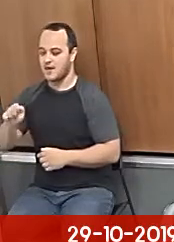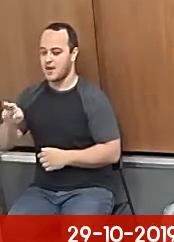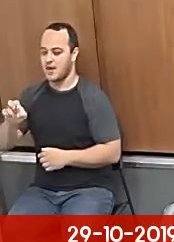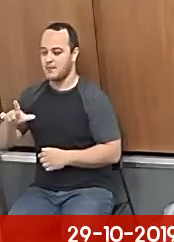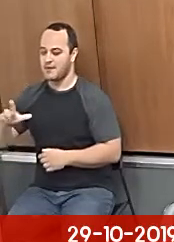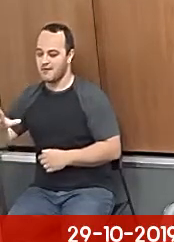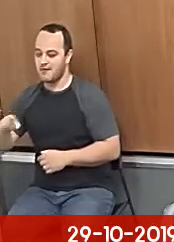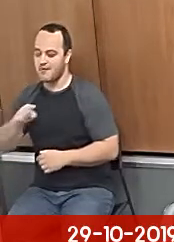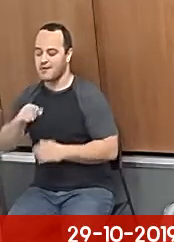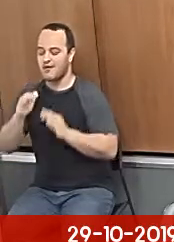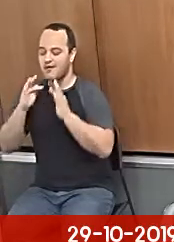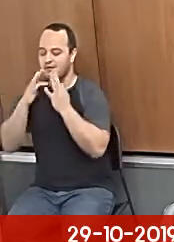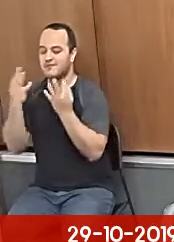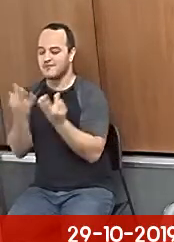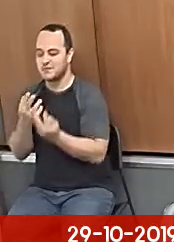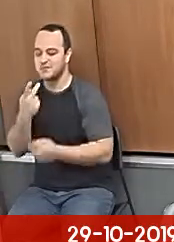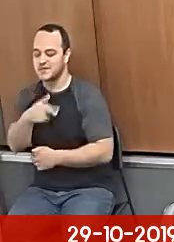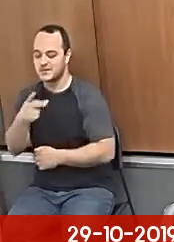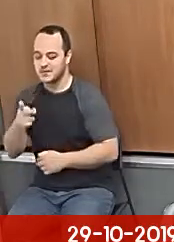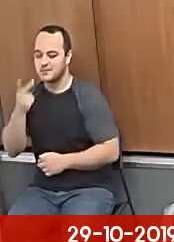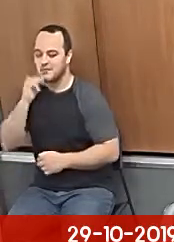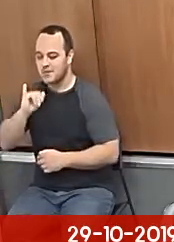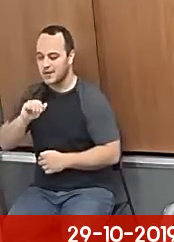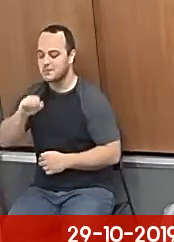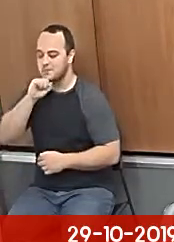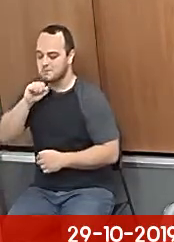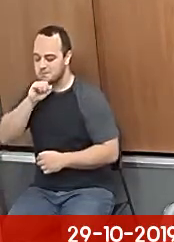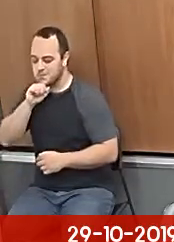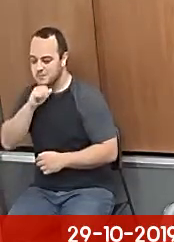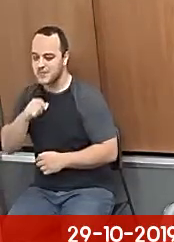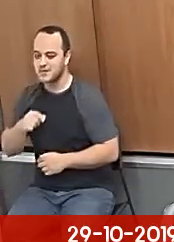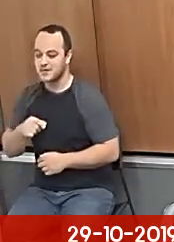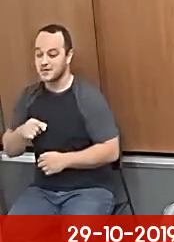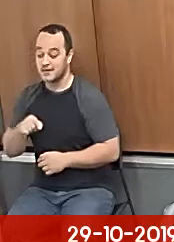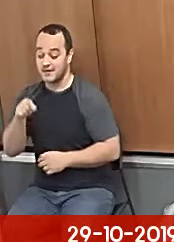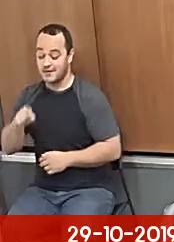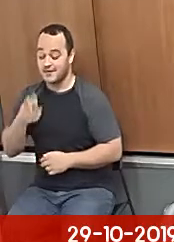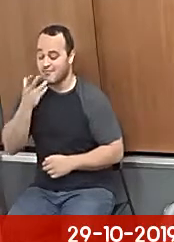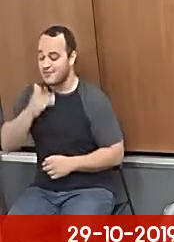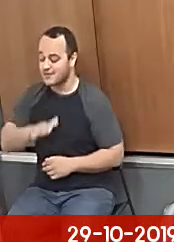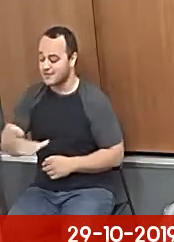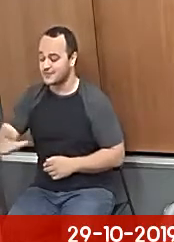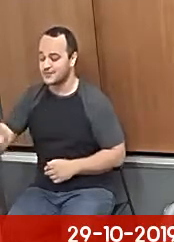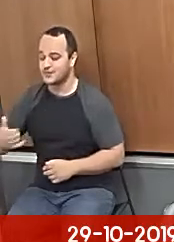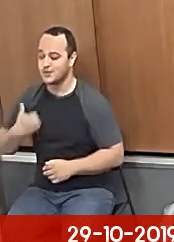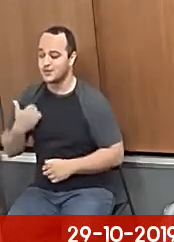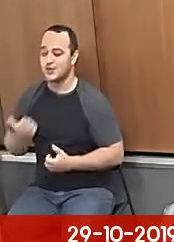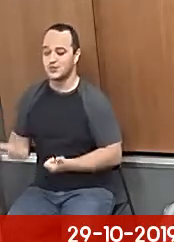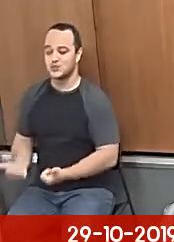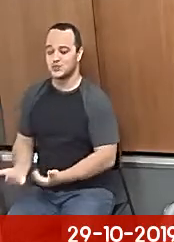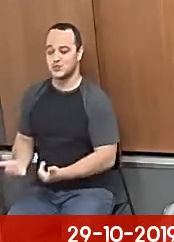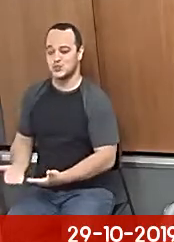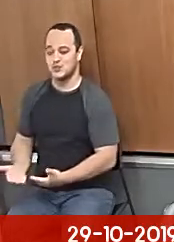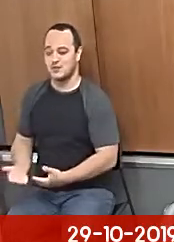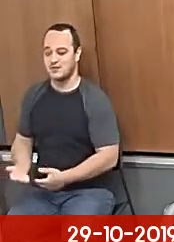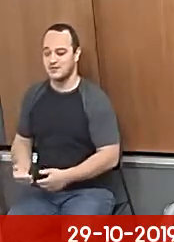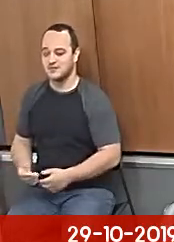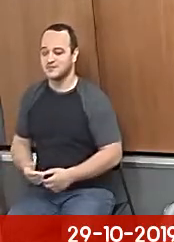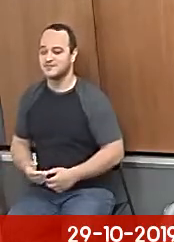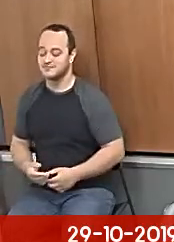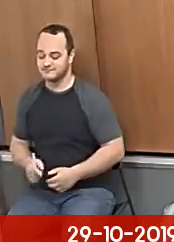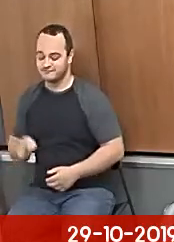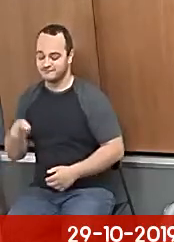Uma criança que, pai, mãe, com essa idade, né? O senhor Hamilton e a dona Regina, é isto? É,